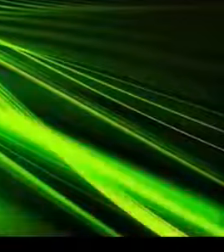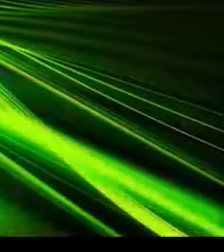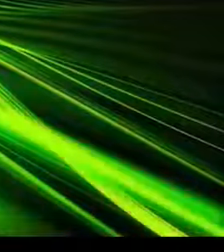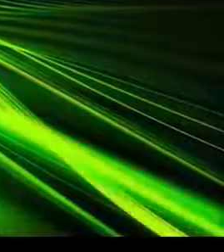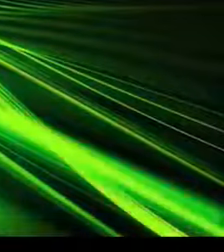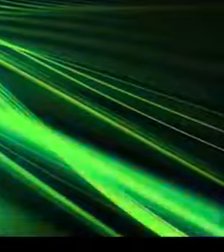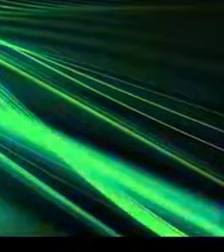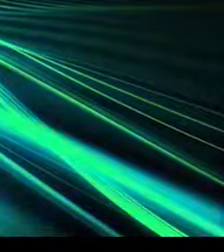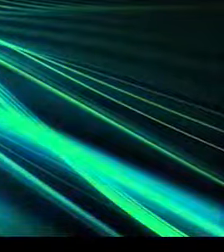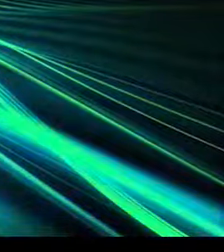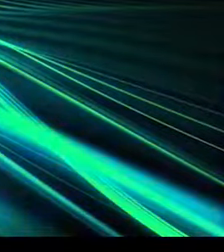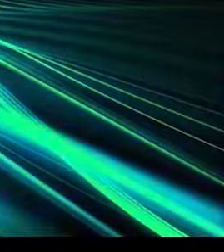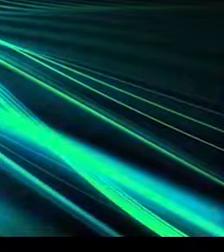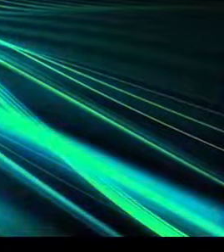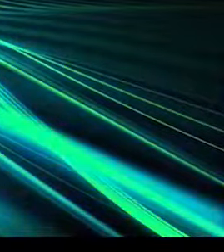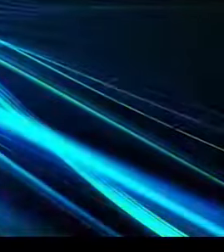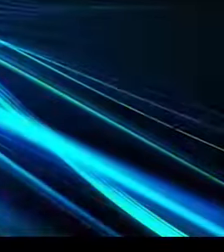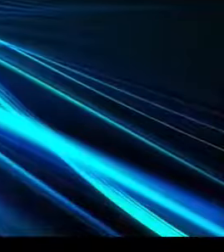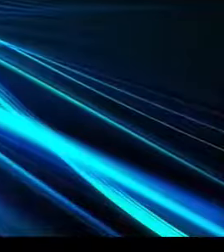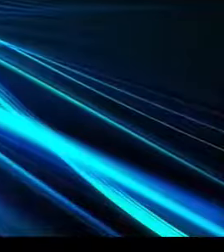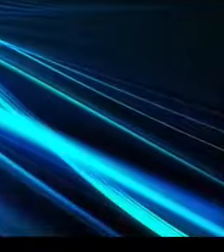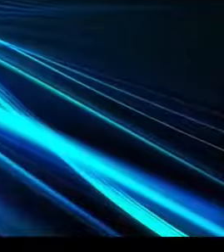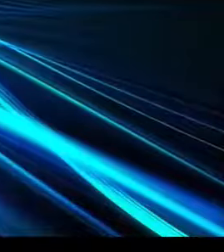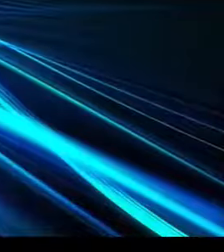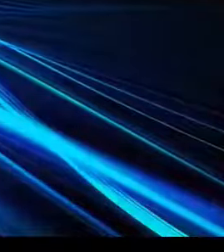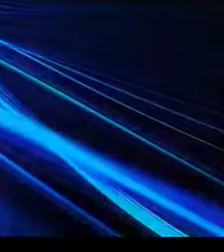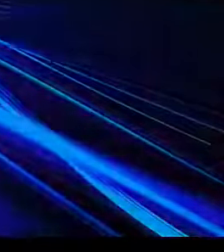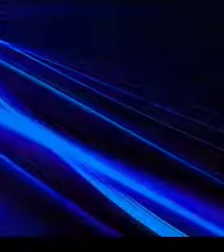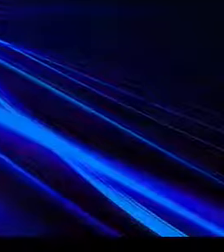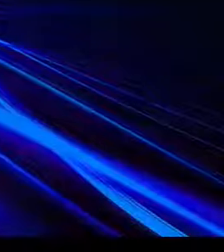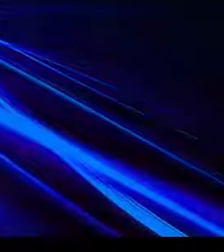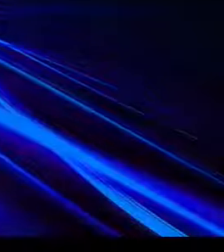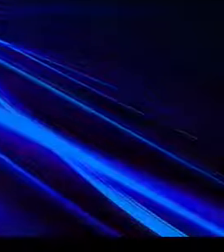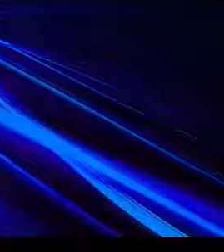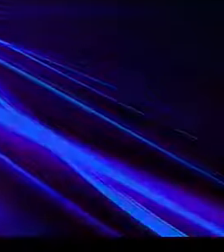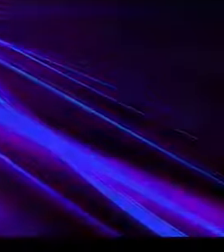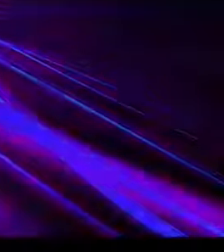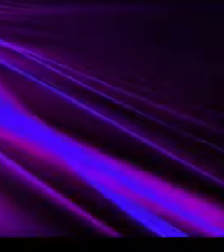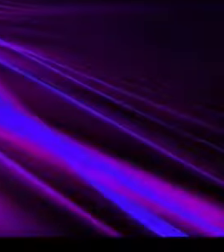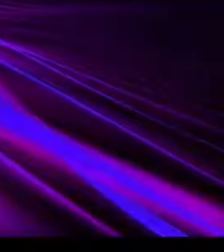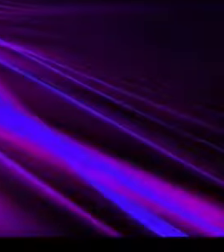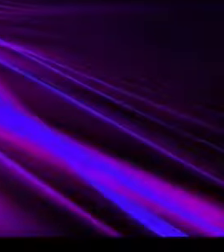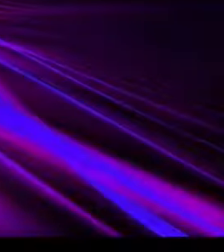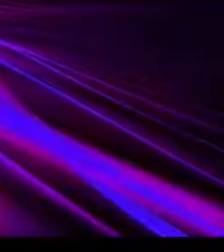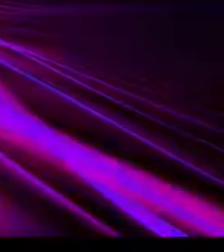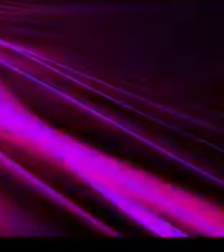guardaste a minha palavra, e não negaste o meu nome.